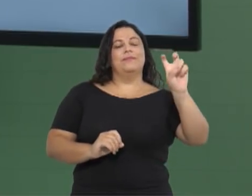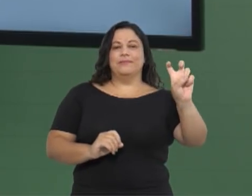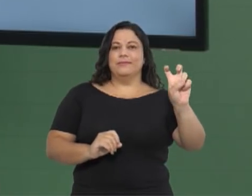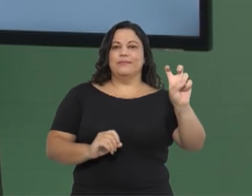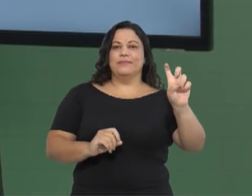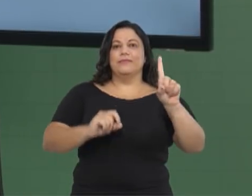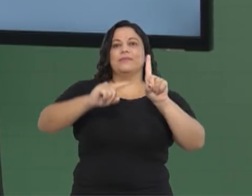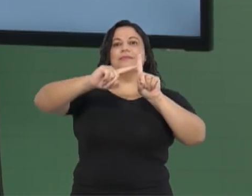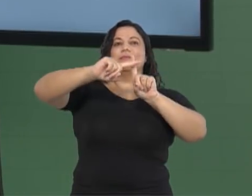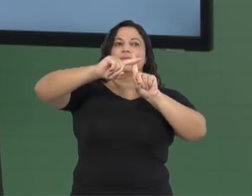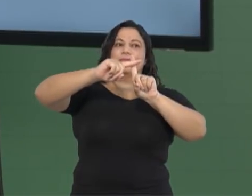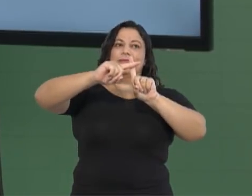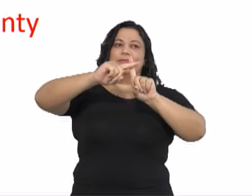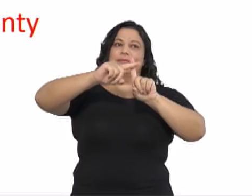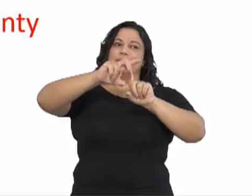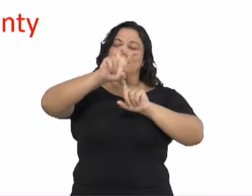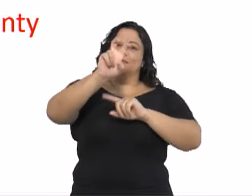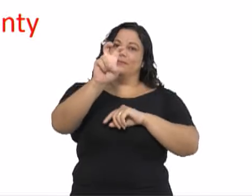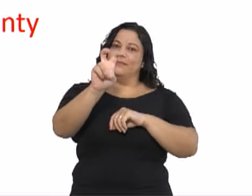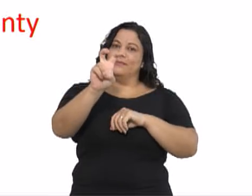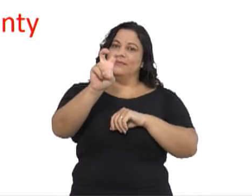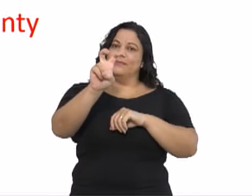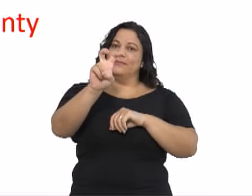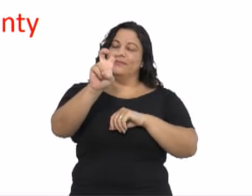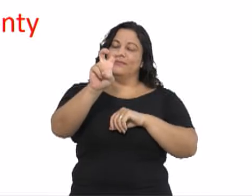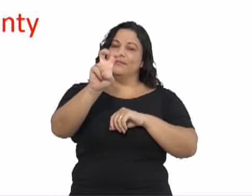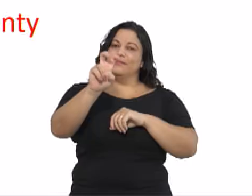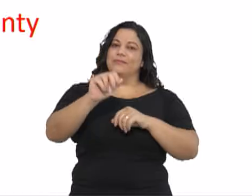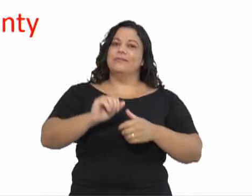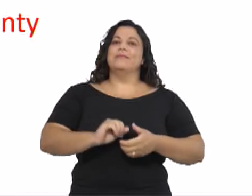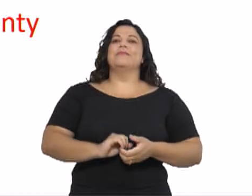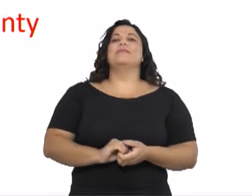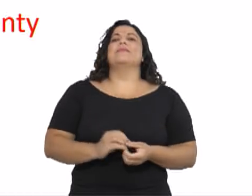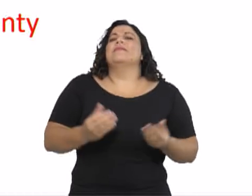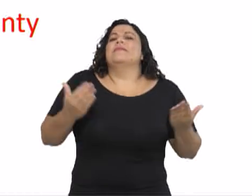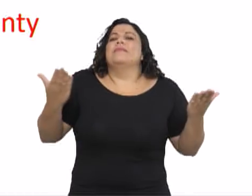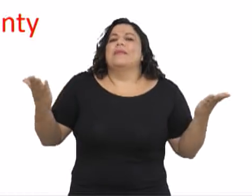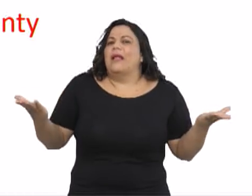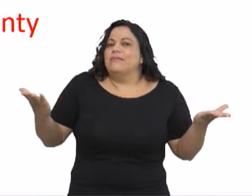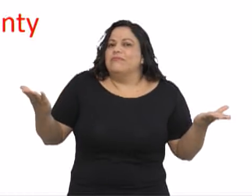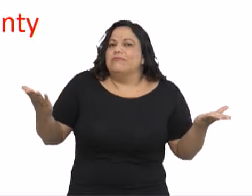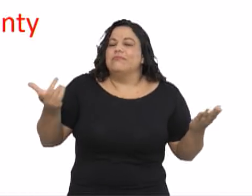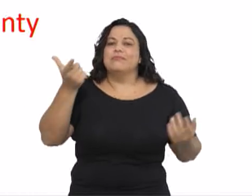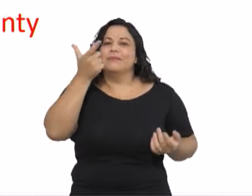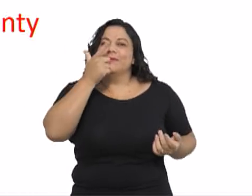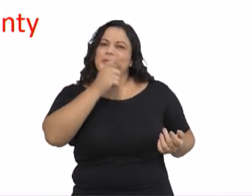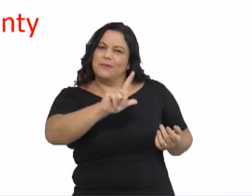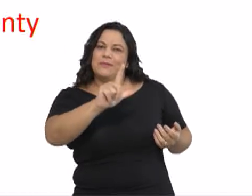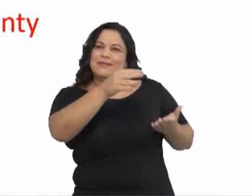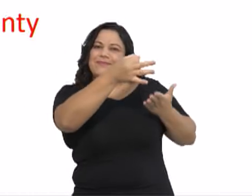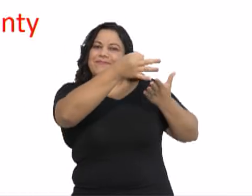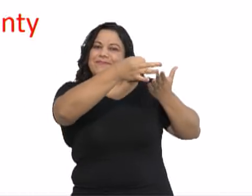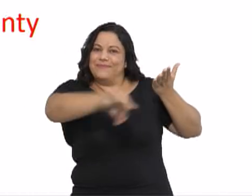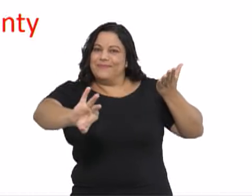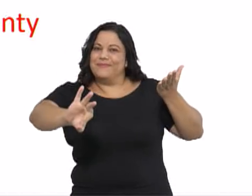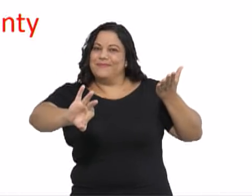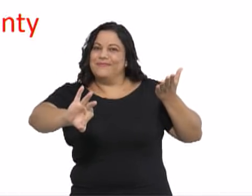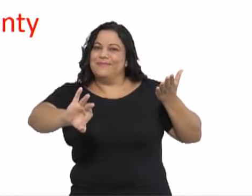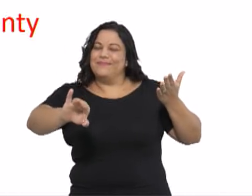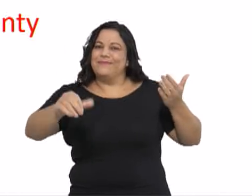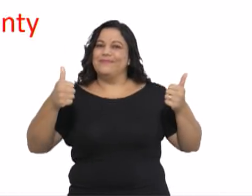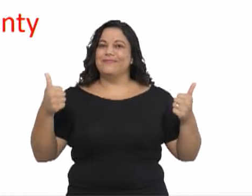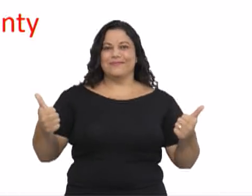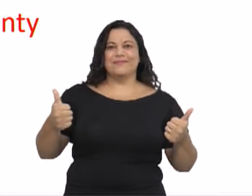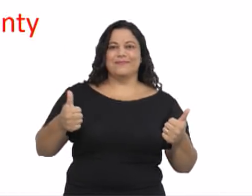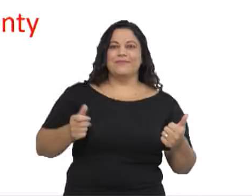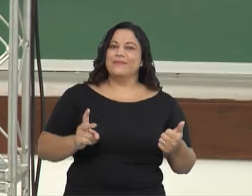15 plus 5, 20. E aí, conseguiu acertar o seu exercício?